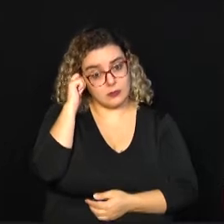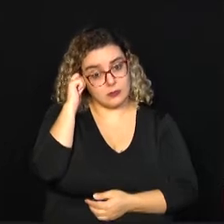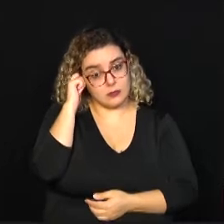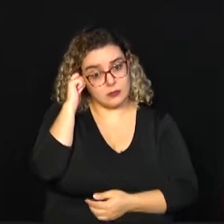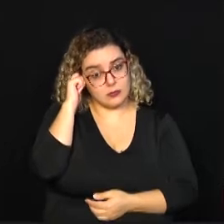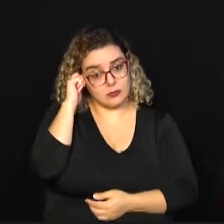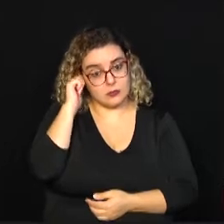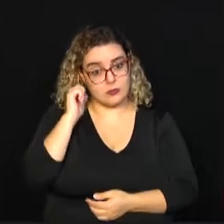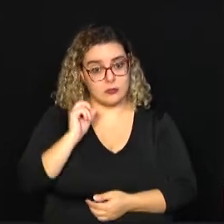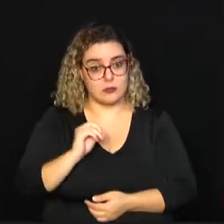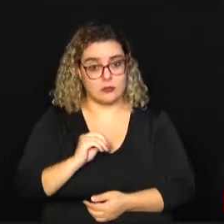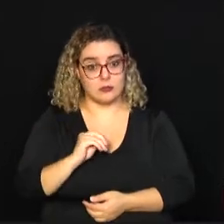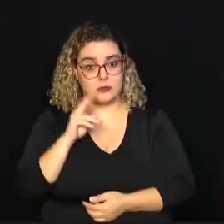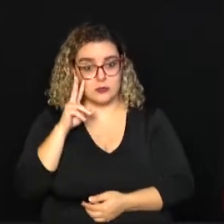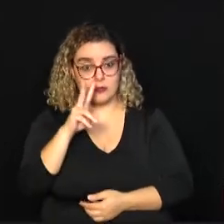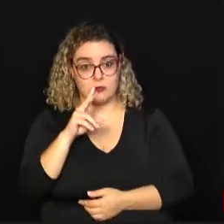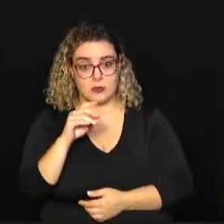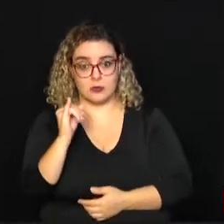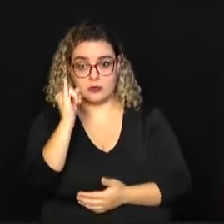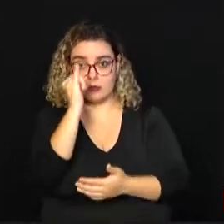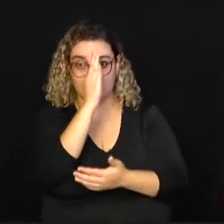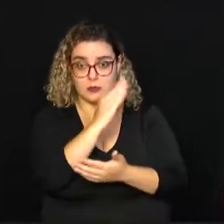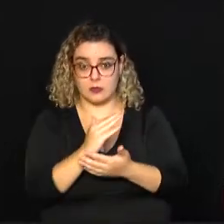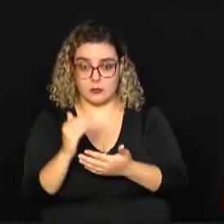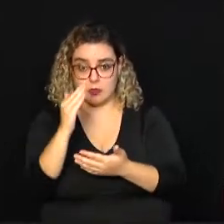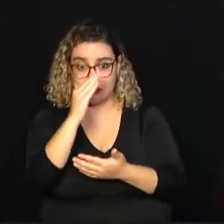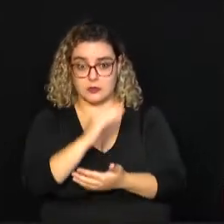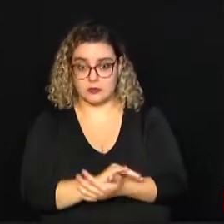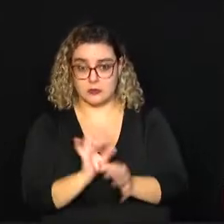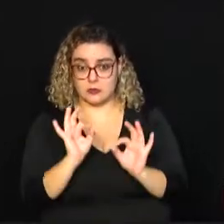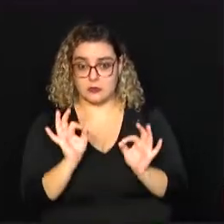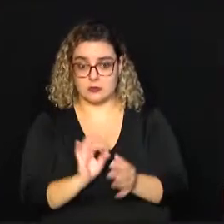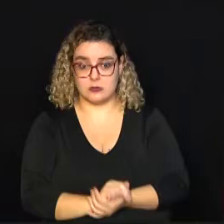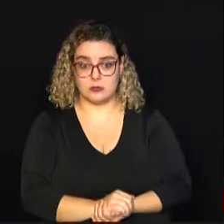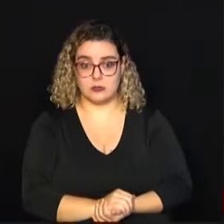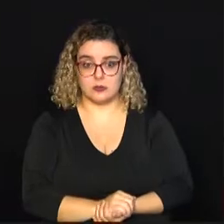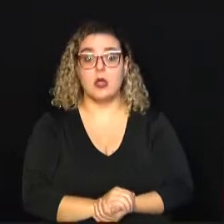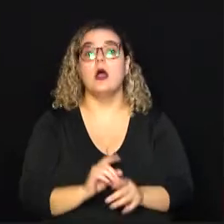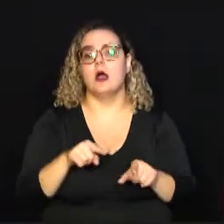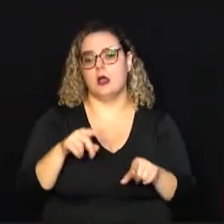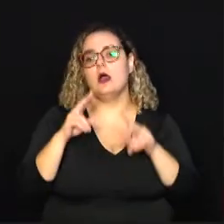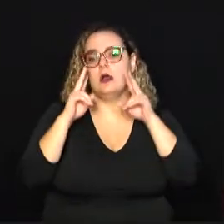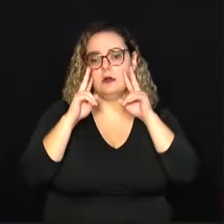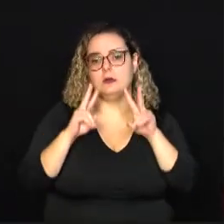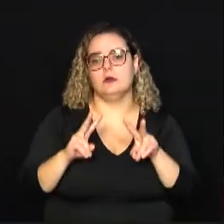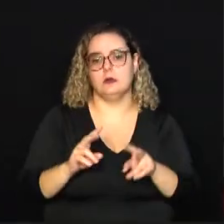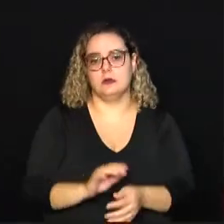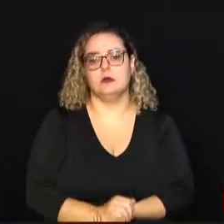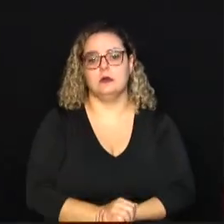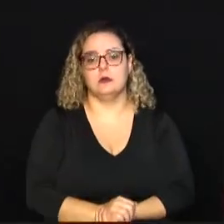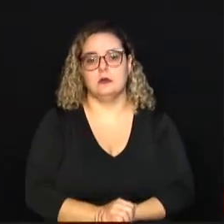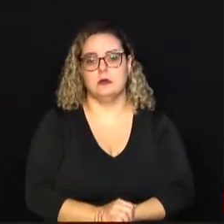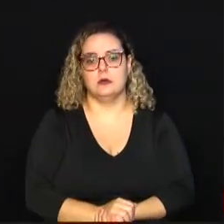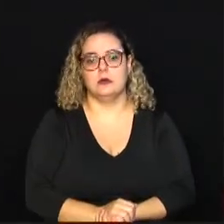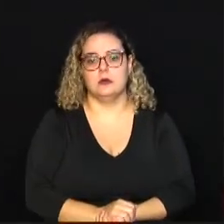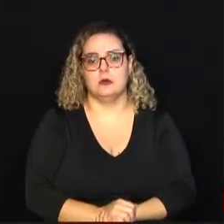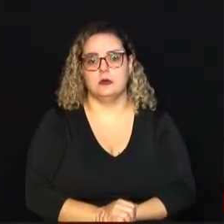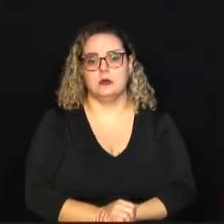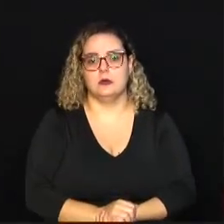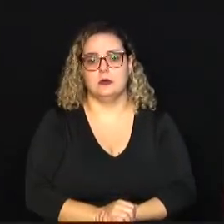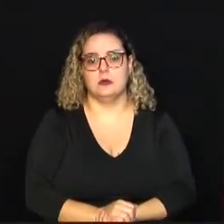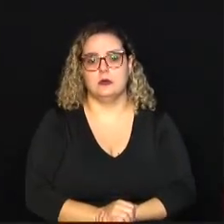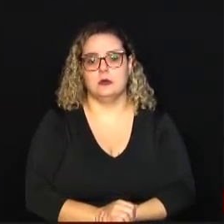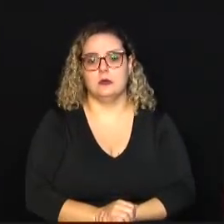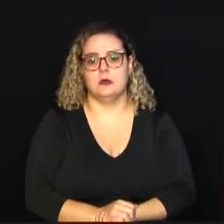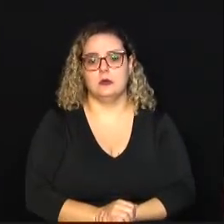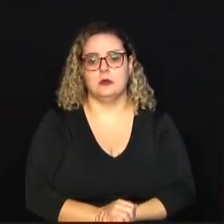essa imagem, não? Não? Bem, teoricamente eu estou compartilhando aqui uma imagem